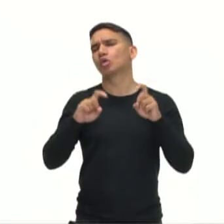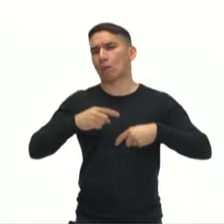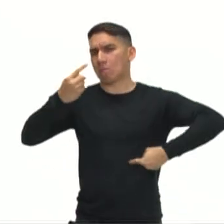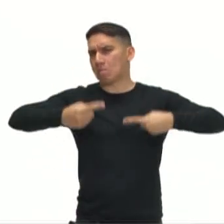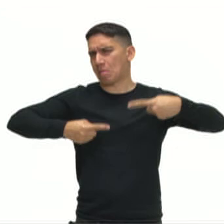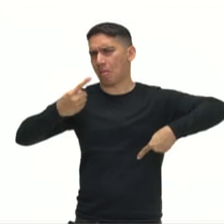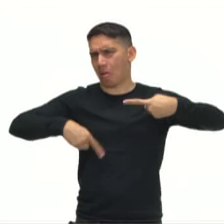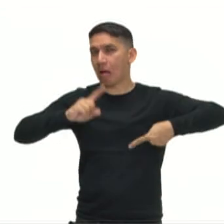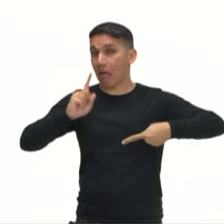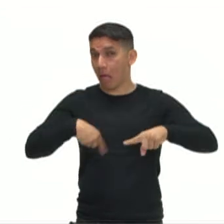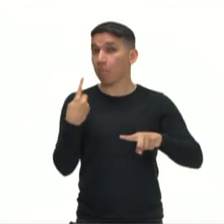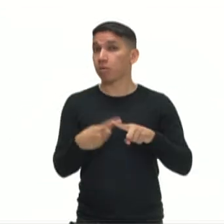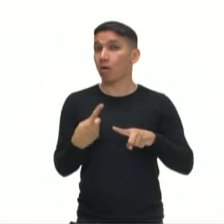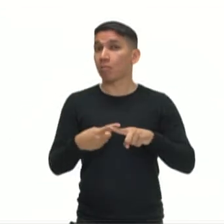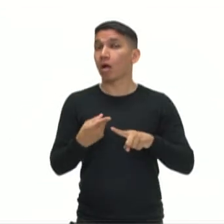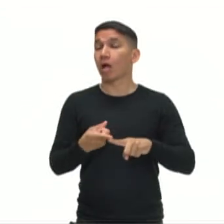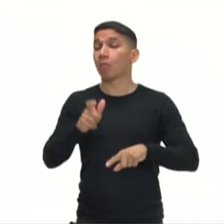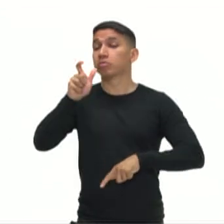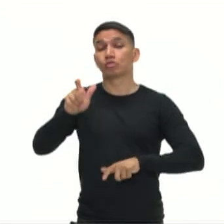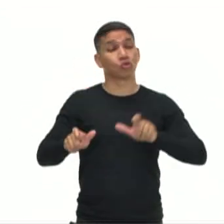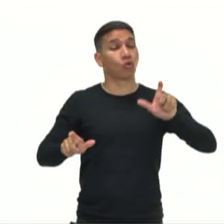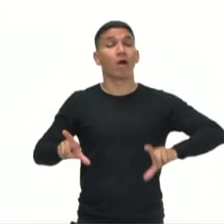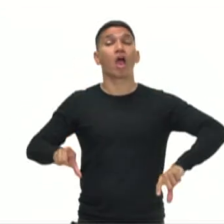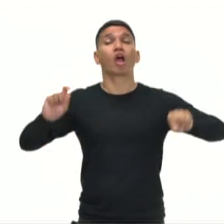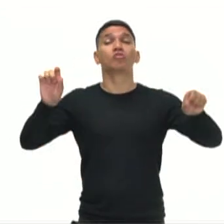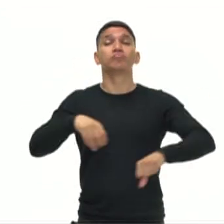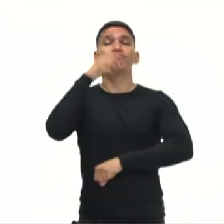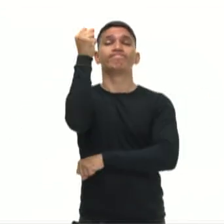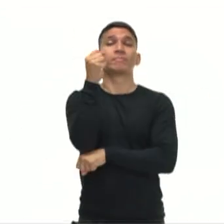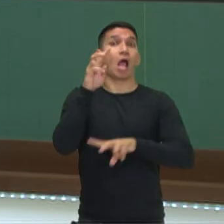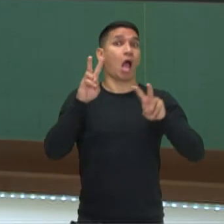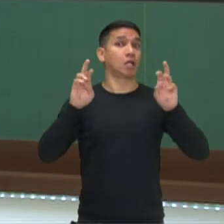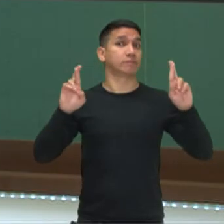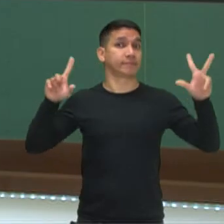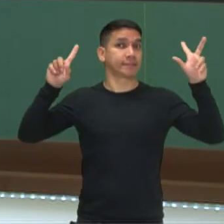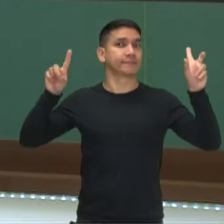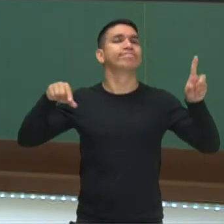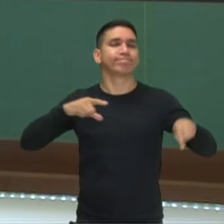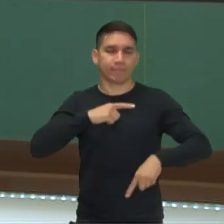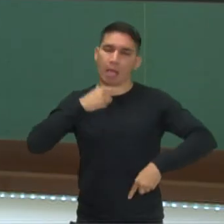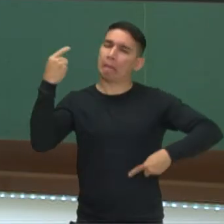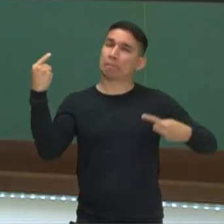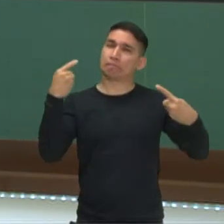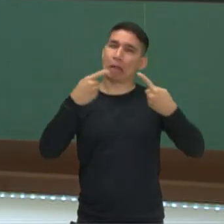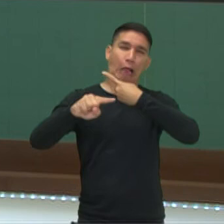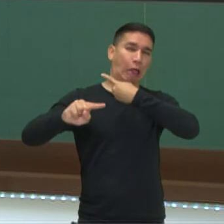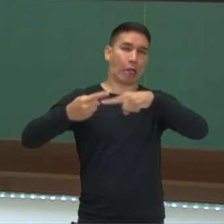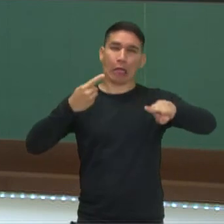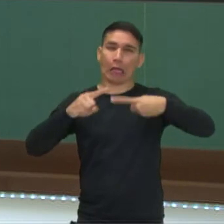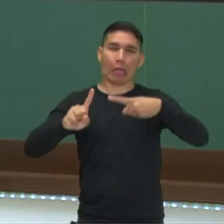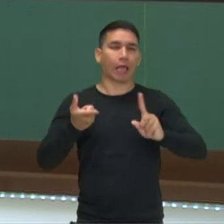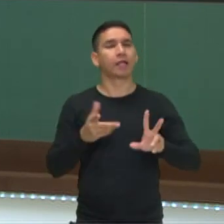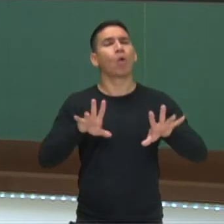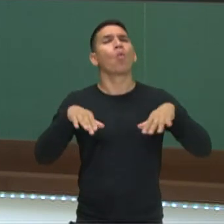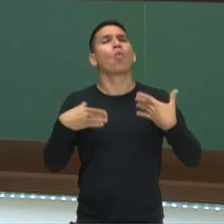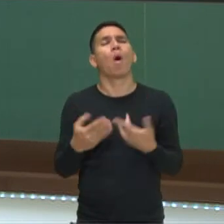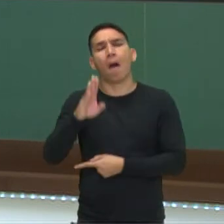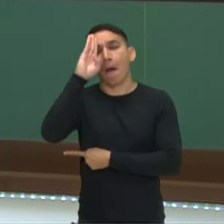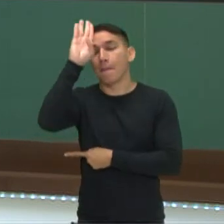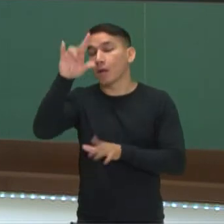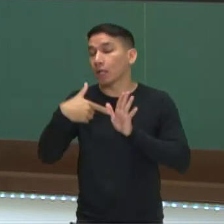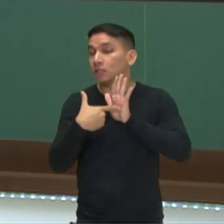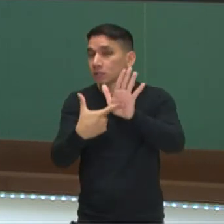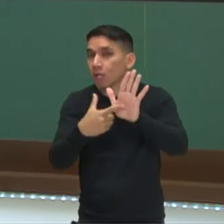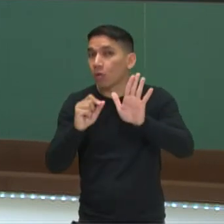que gera posicionamento distinto sobre um tema, ou seja, discussões. Quais foram as principais ideias